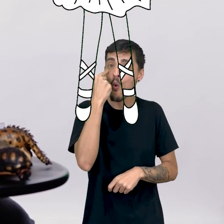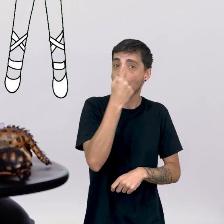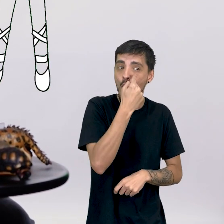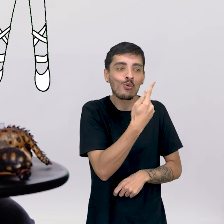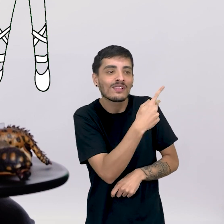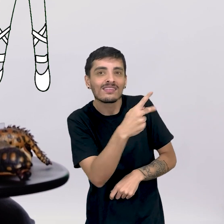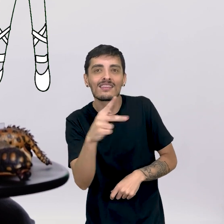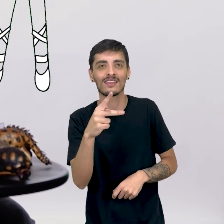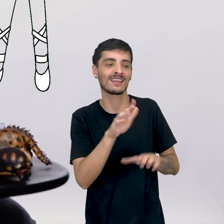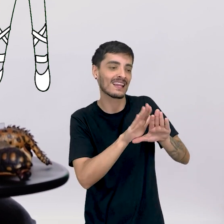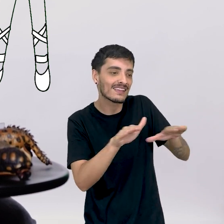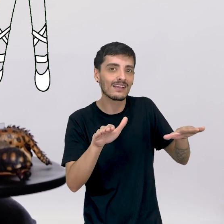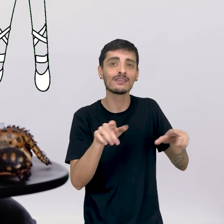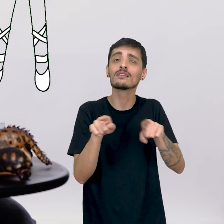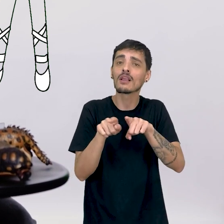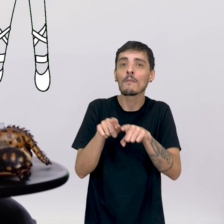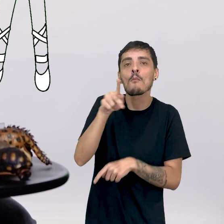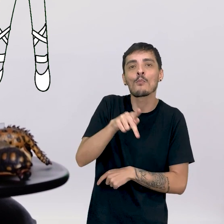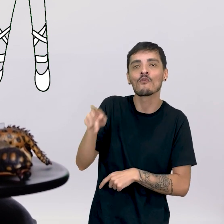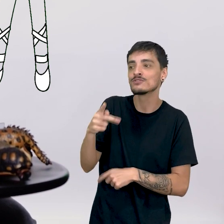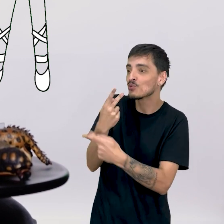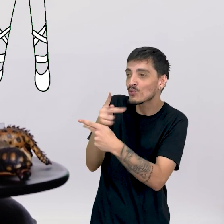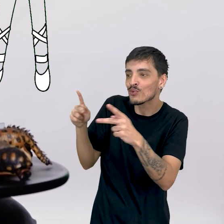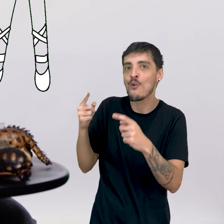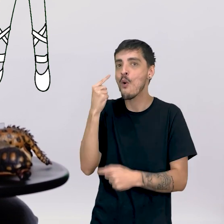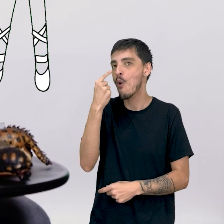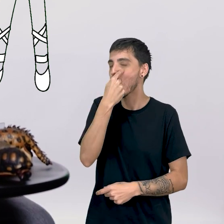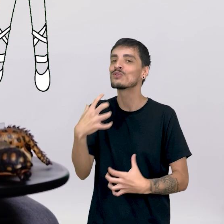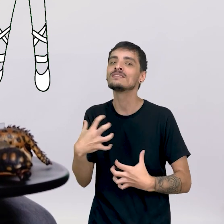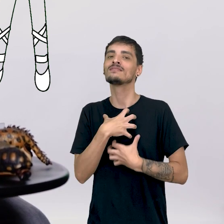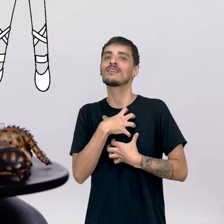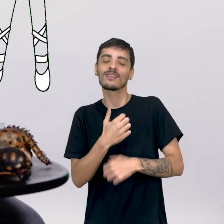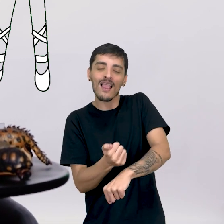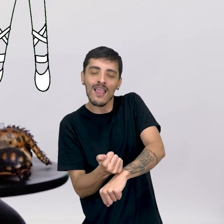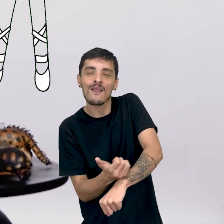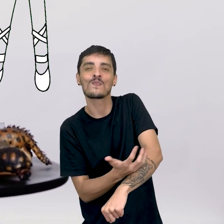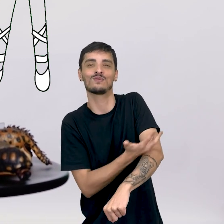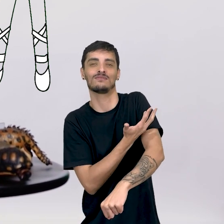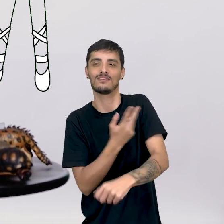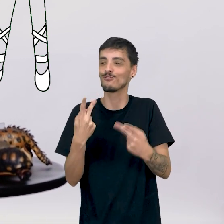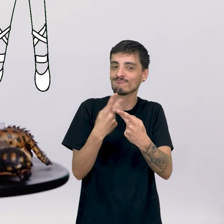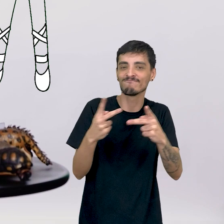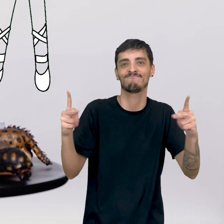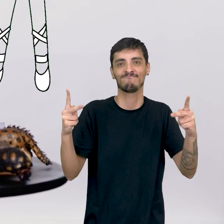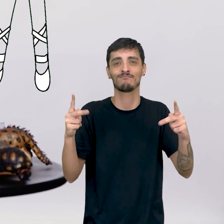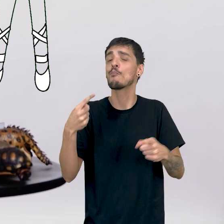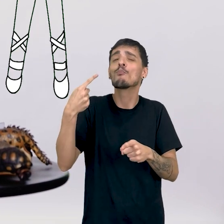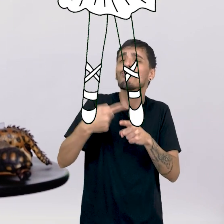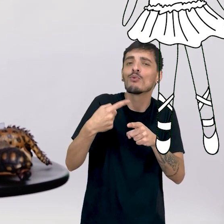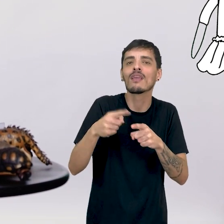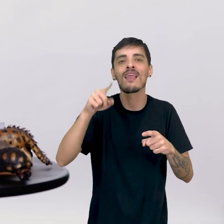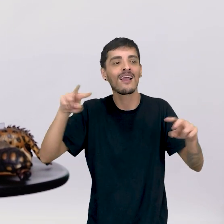os olhos e o olhar das crianças e das professoras pensam e sentem. Lembrando que os olhos e o olhar